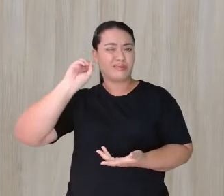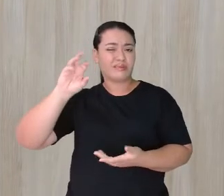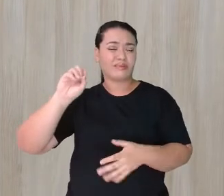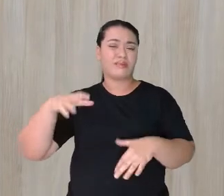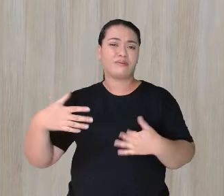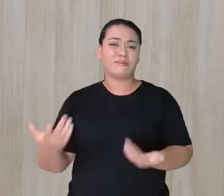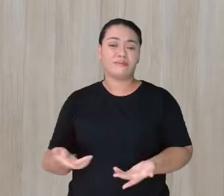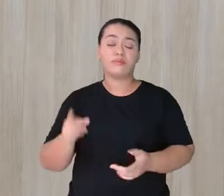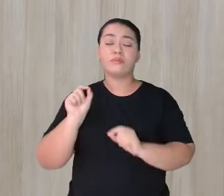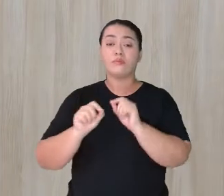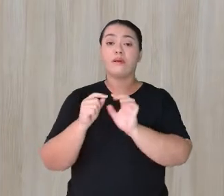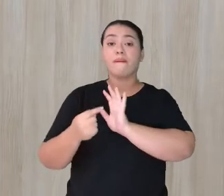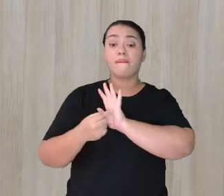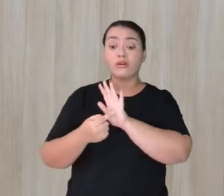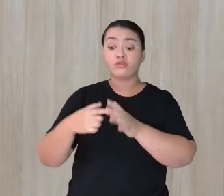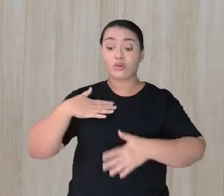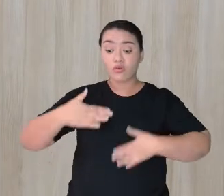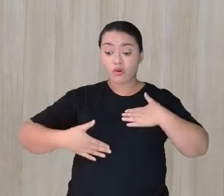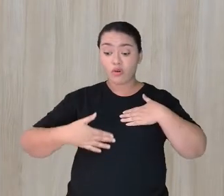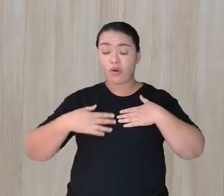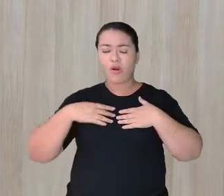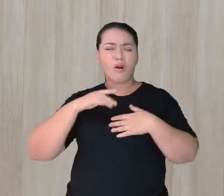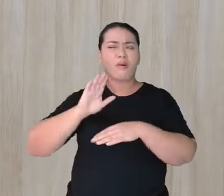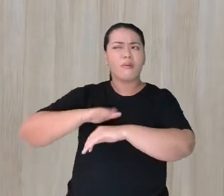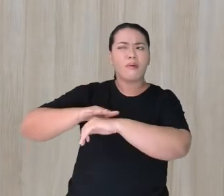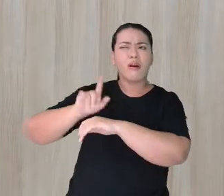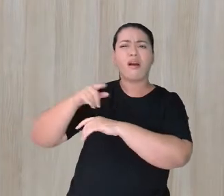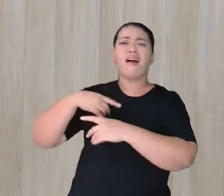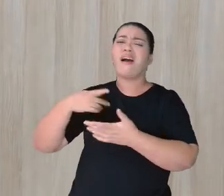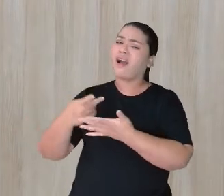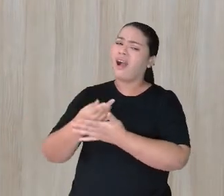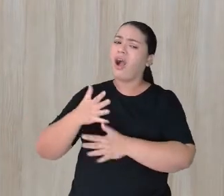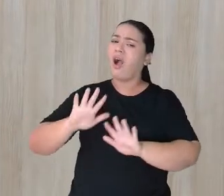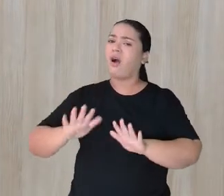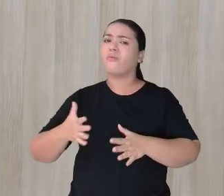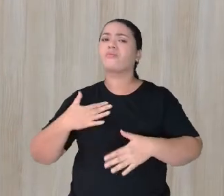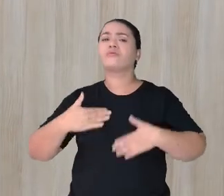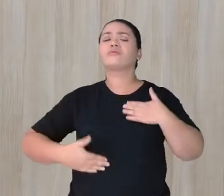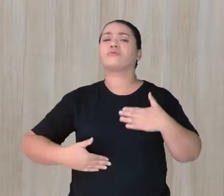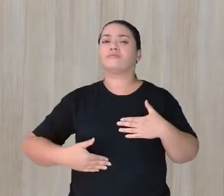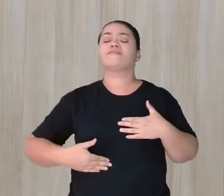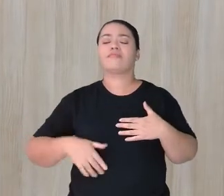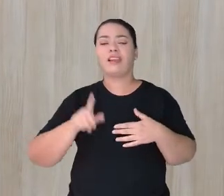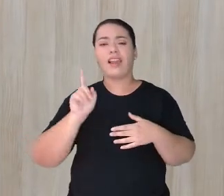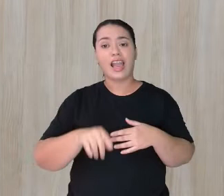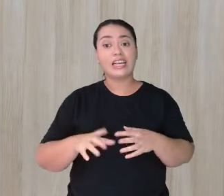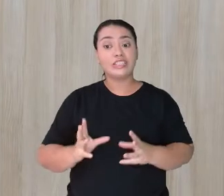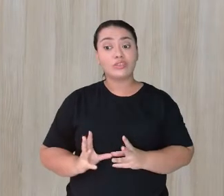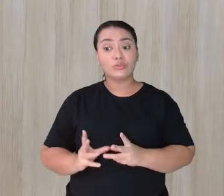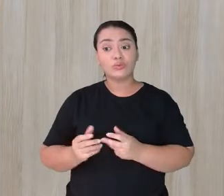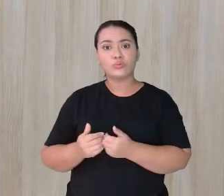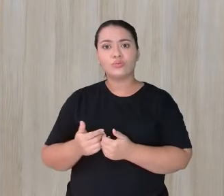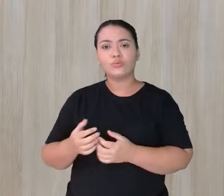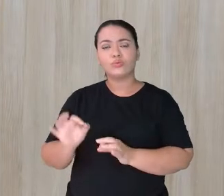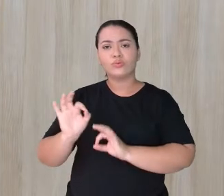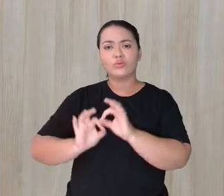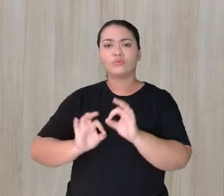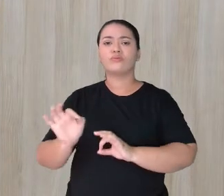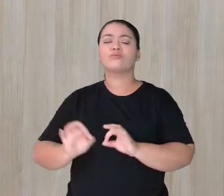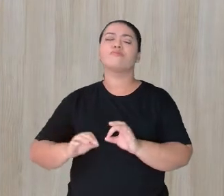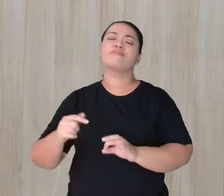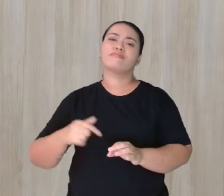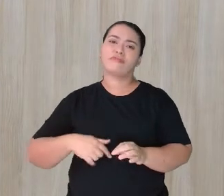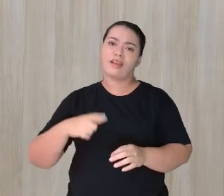cabeça, dando sinal de alerta. Então, observem aí que tudo funciona de modo organizado